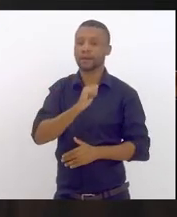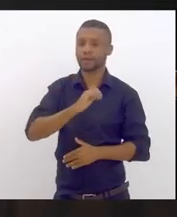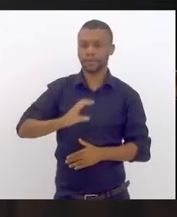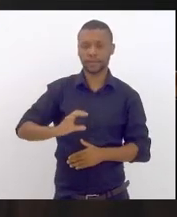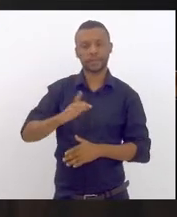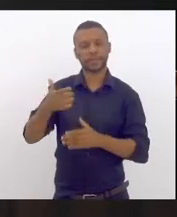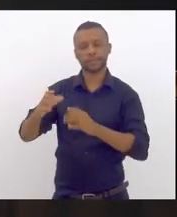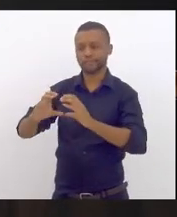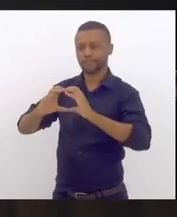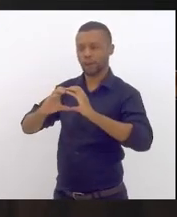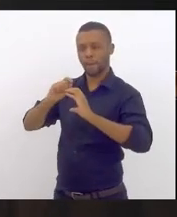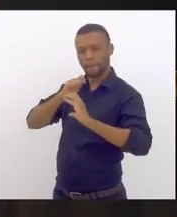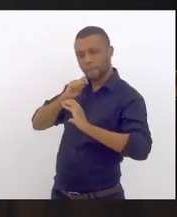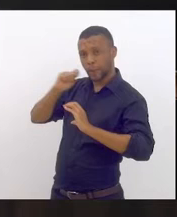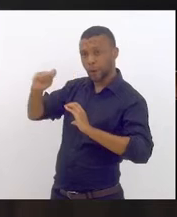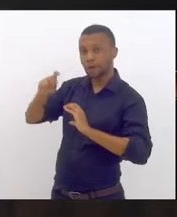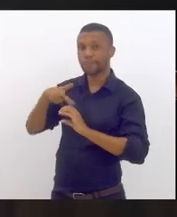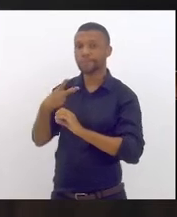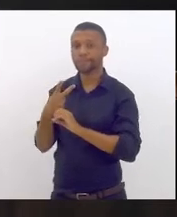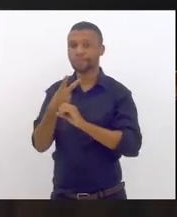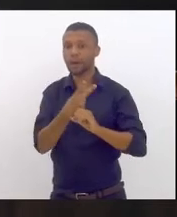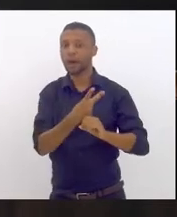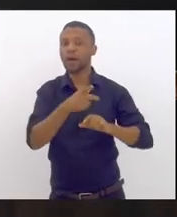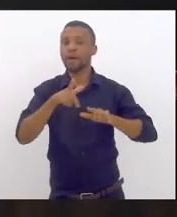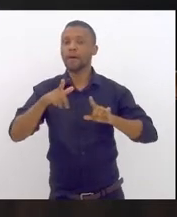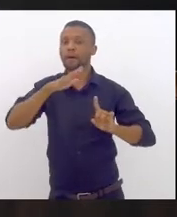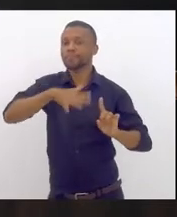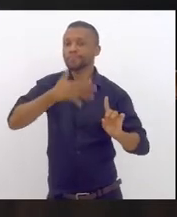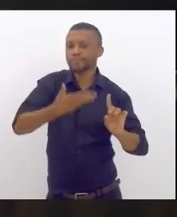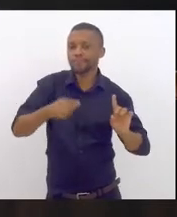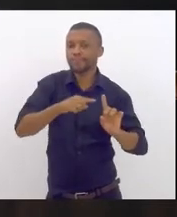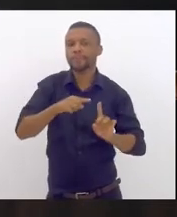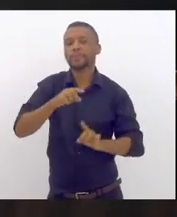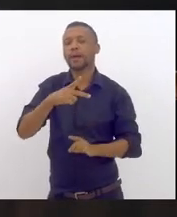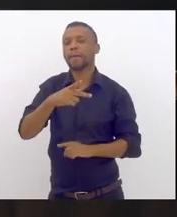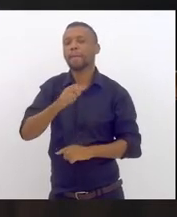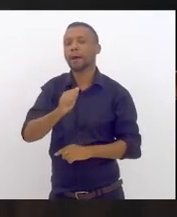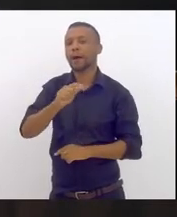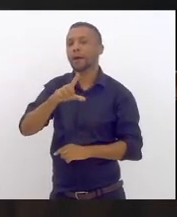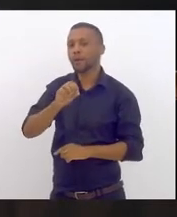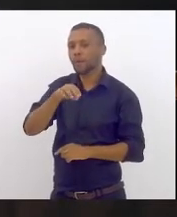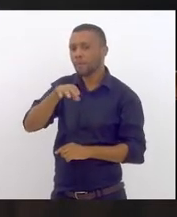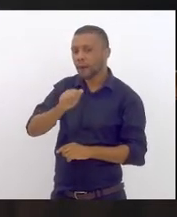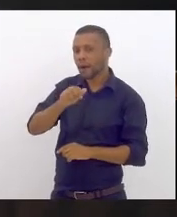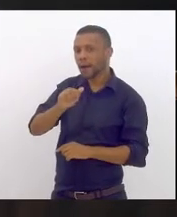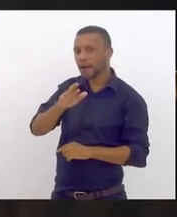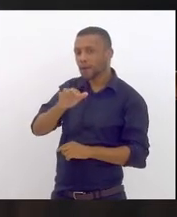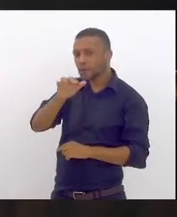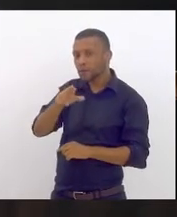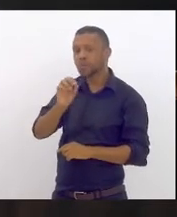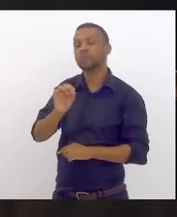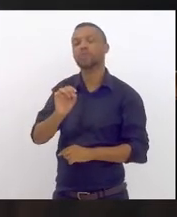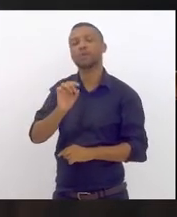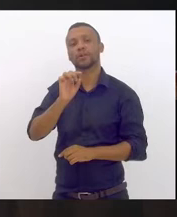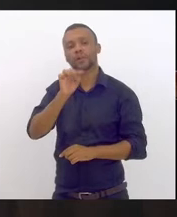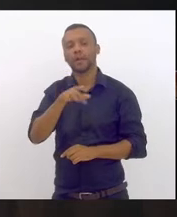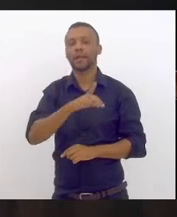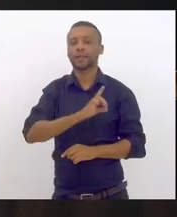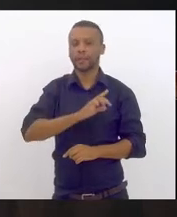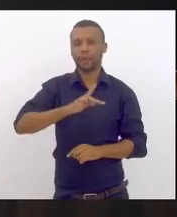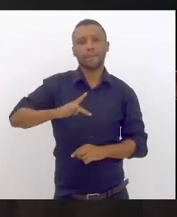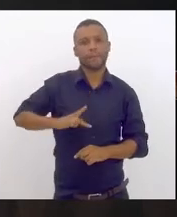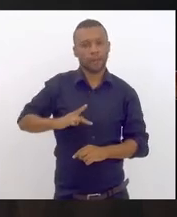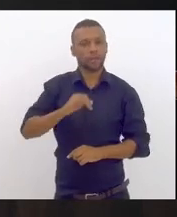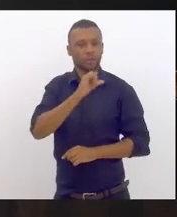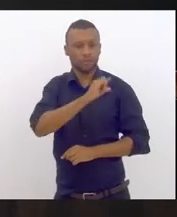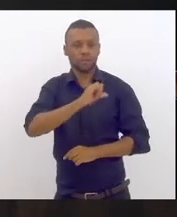Ciliano, que concede medalha Tiradentes, respectivo diploma, à senhora Paloma Araújo Lamego, defensora pública do Estado do Rio de Janeiro.